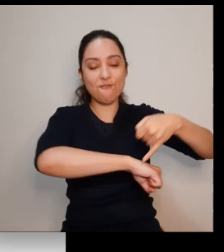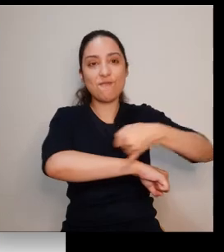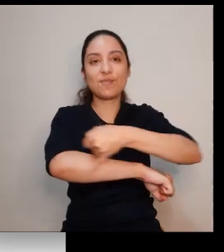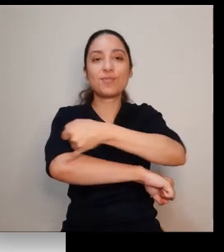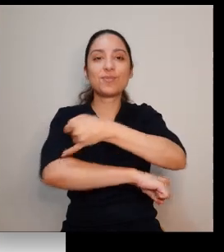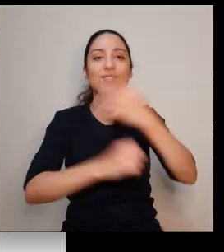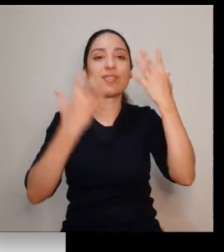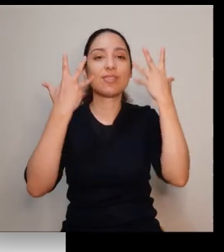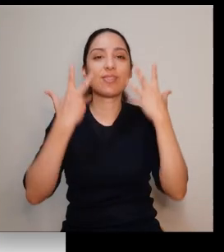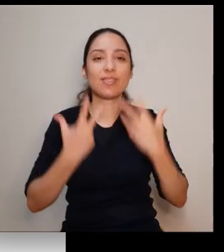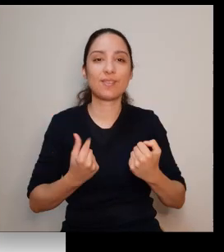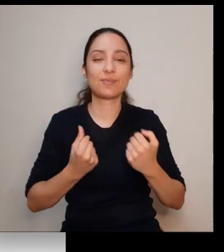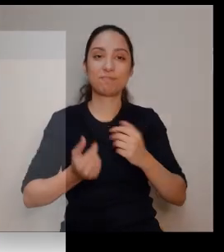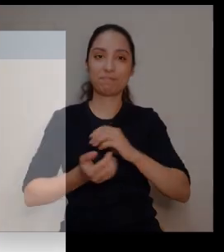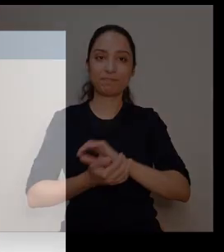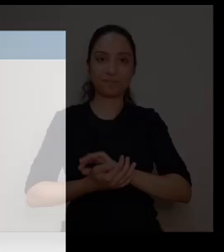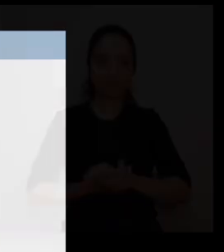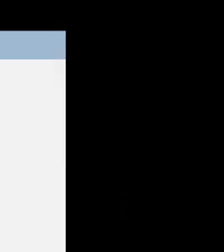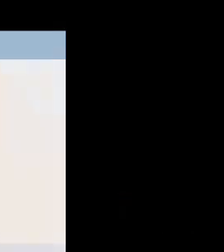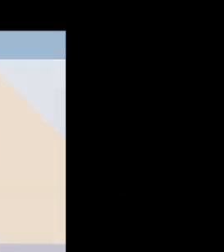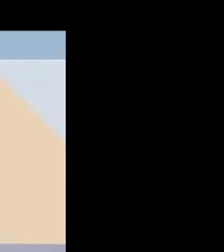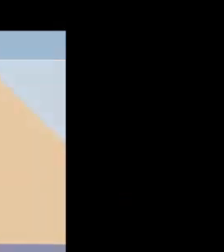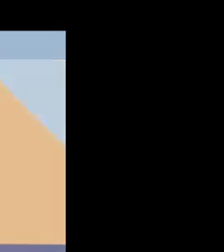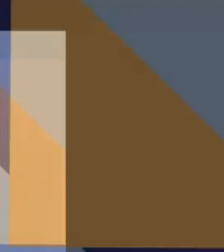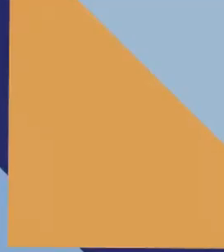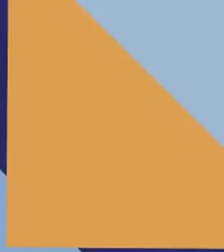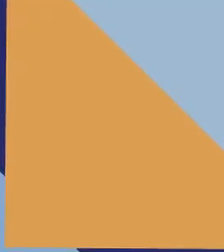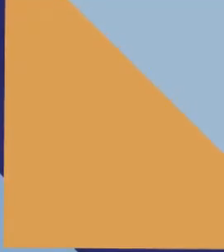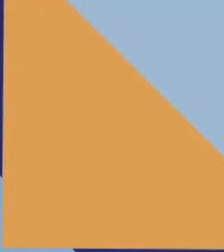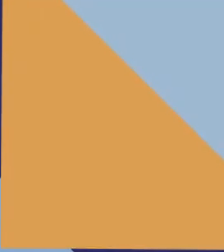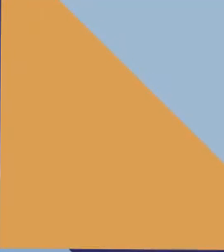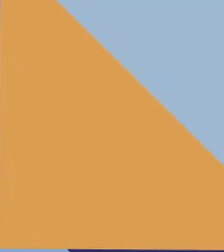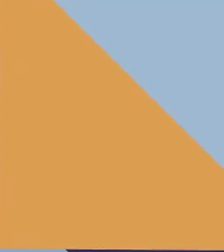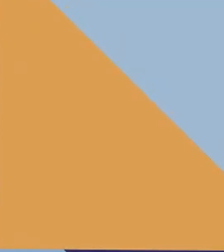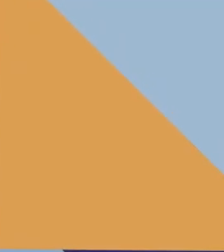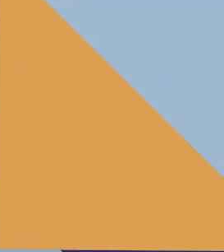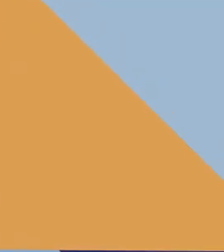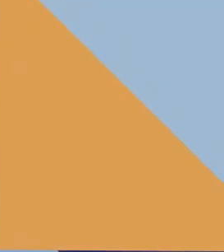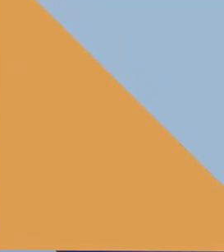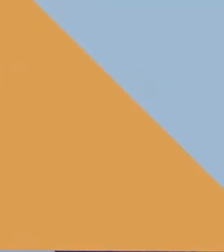verdes. Esses são alguns exemplos de infraestrutura verde.